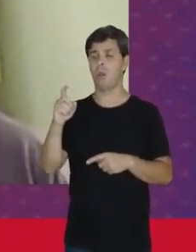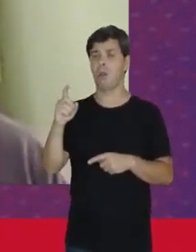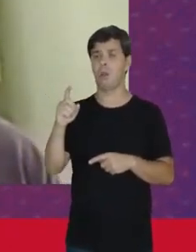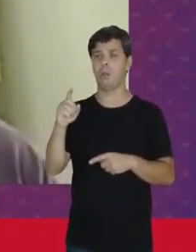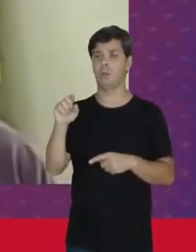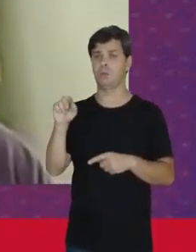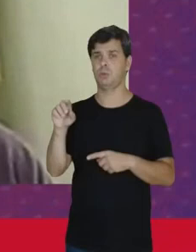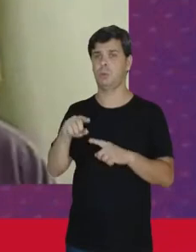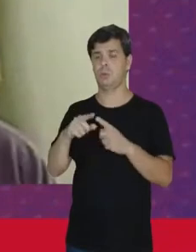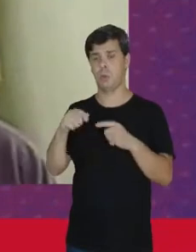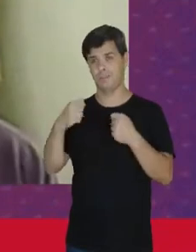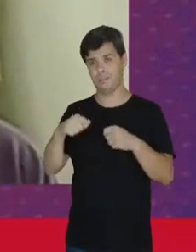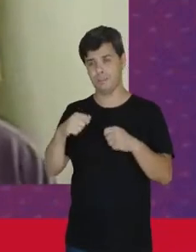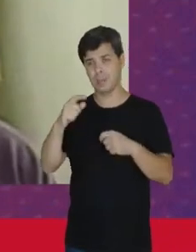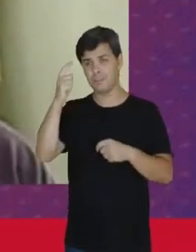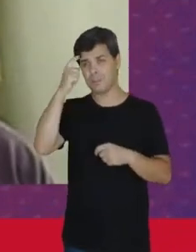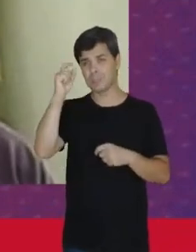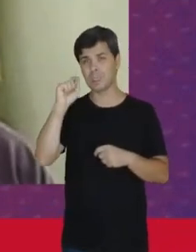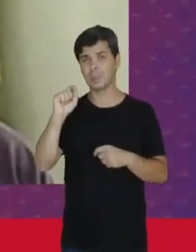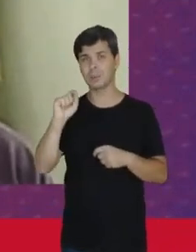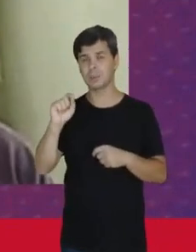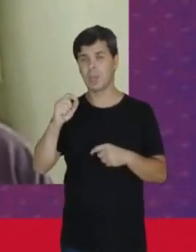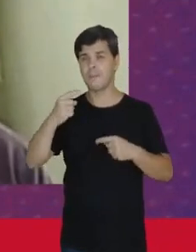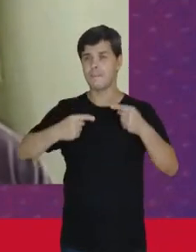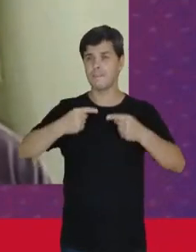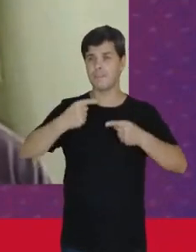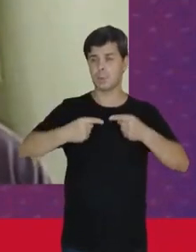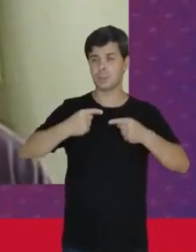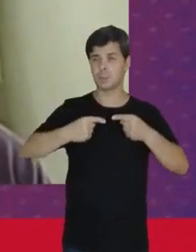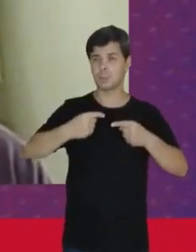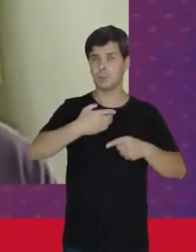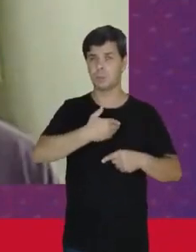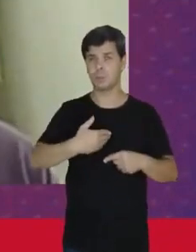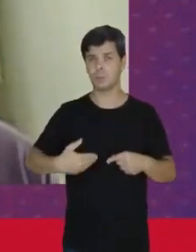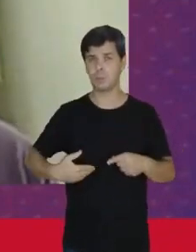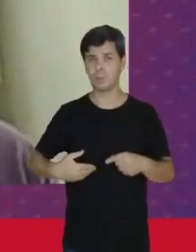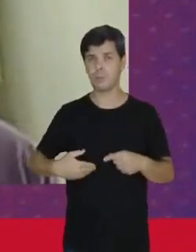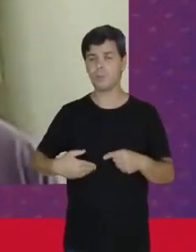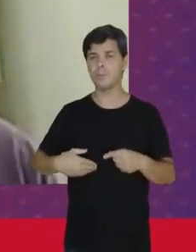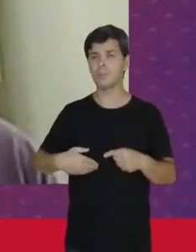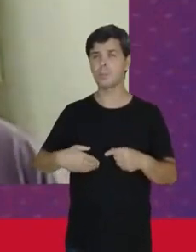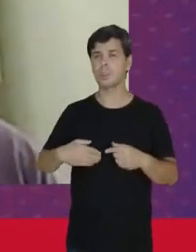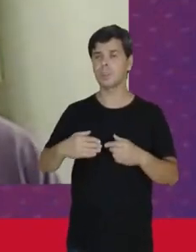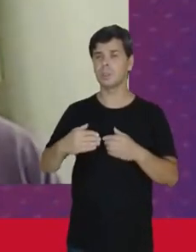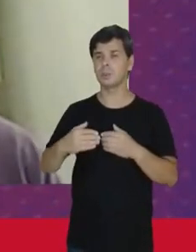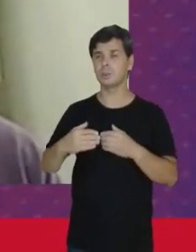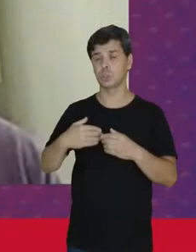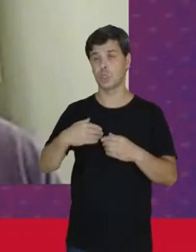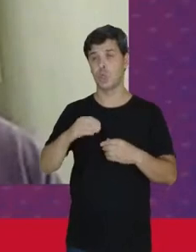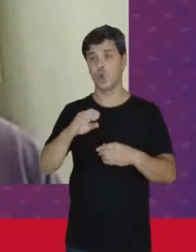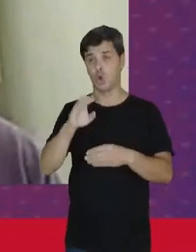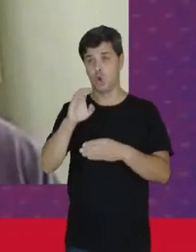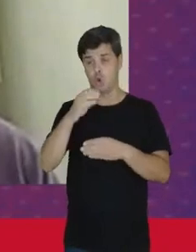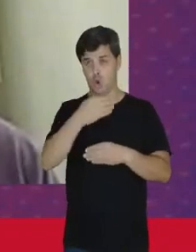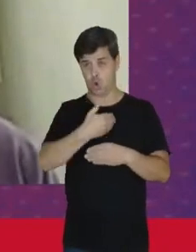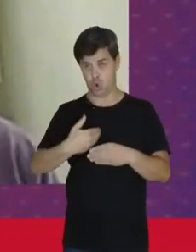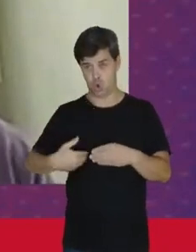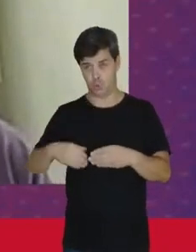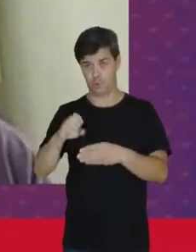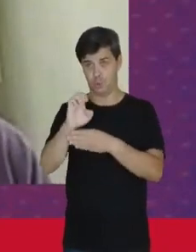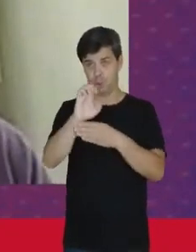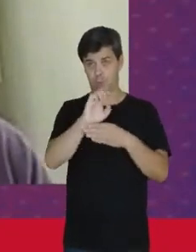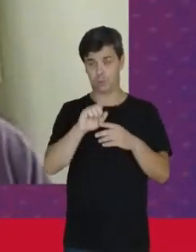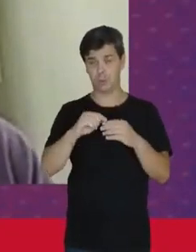né? A gente precisa pensar em políticas públicas, em políticas de Estado que